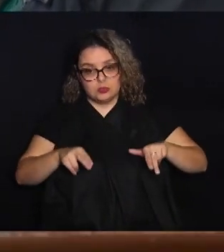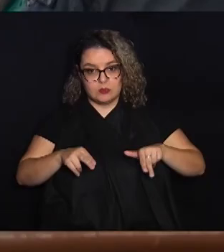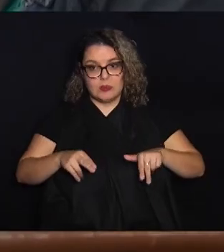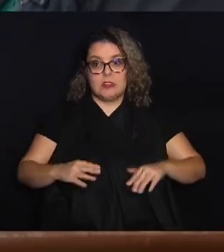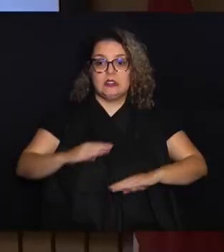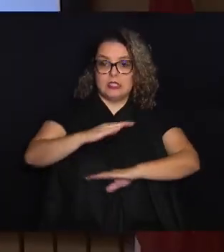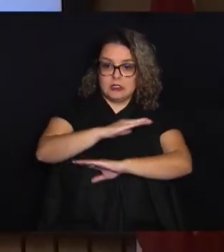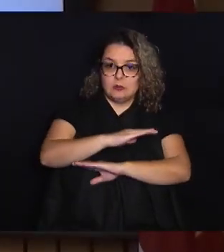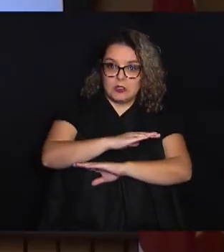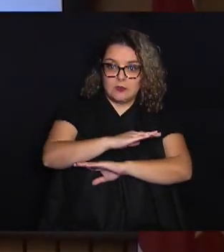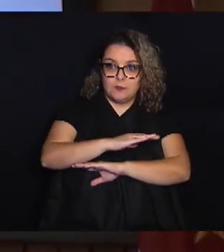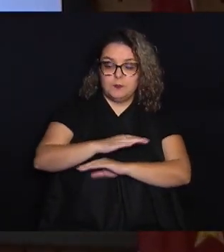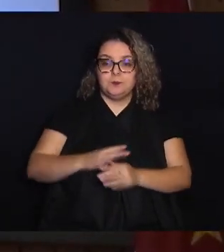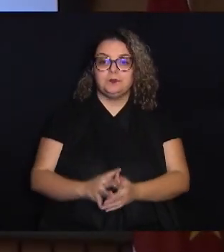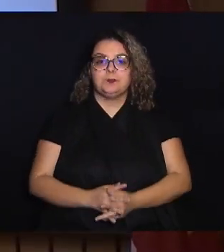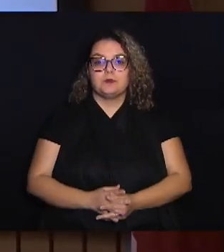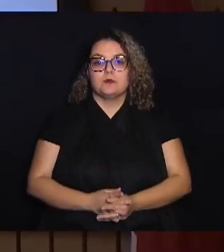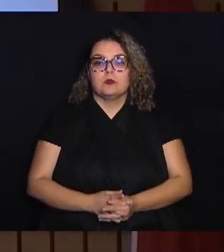Câmara estavam